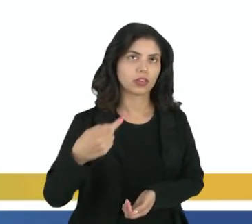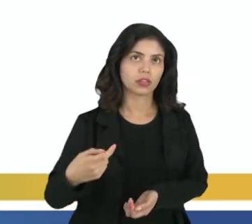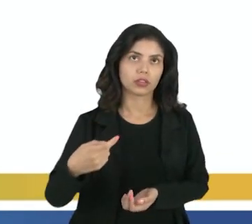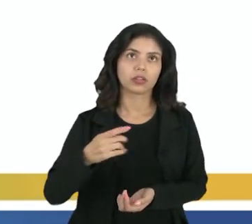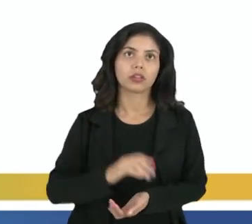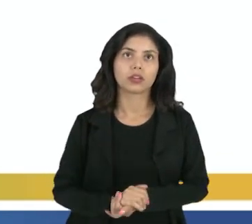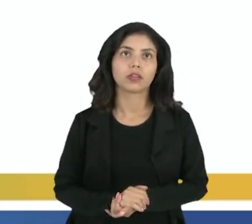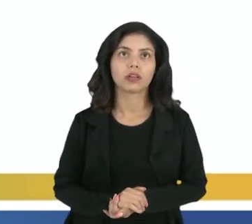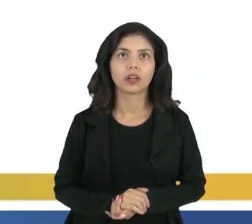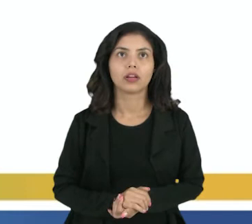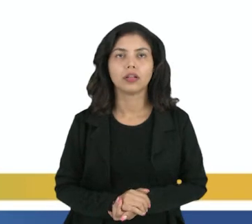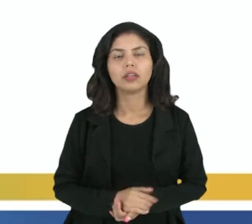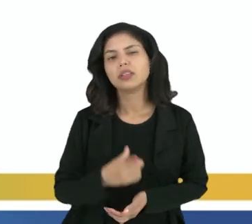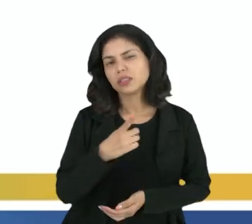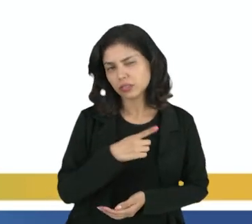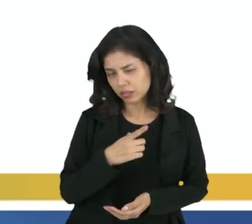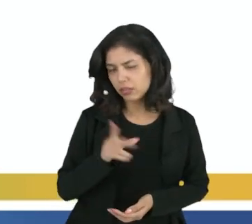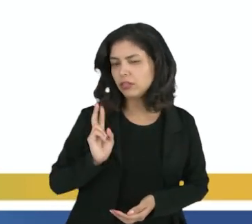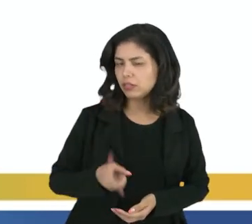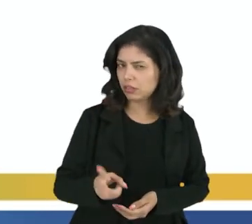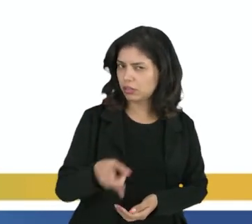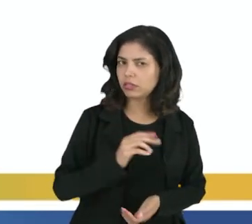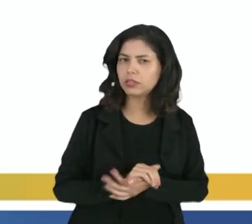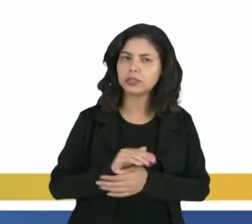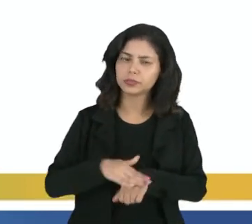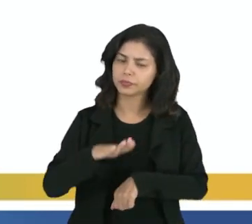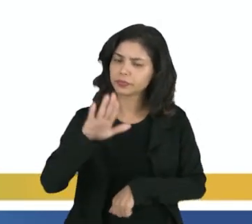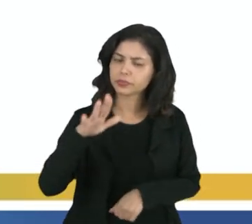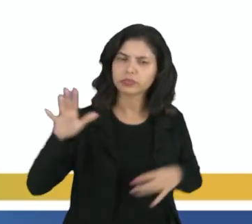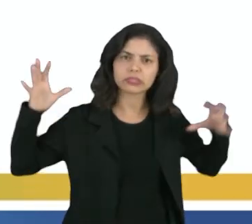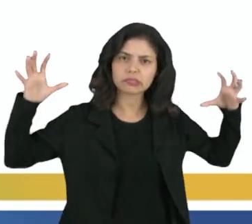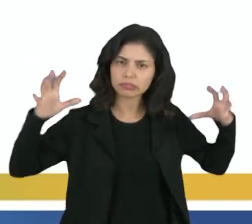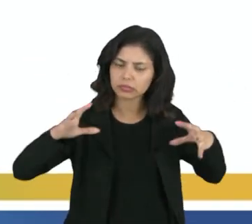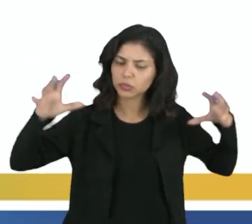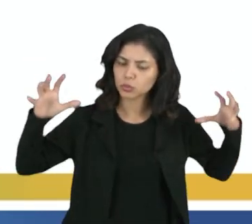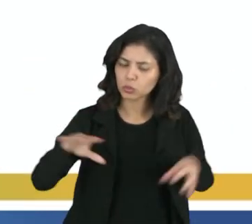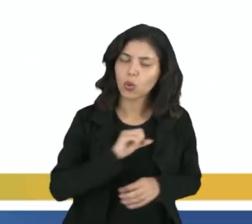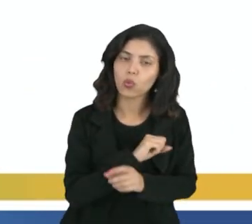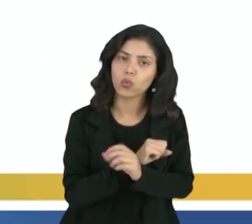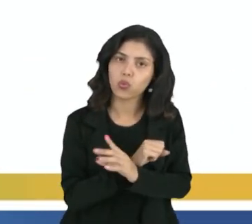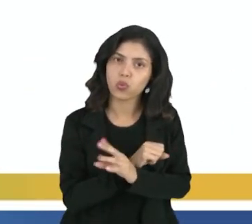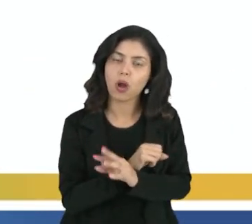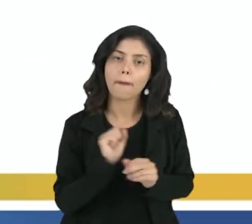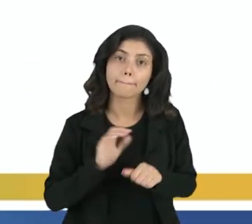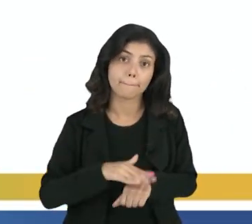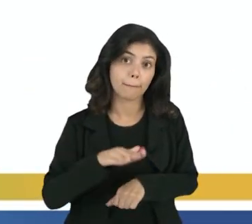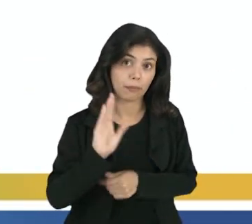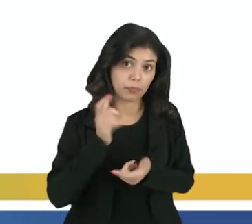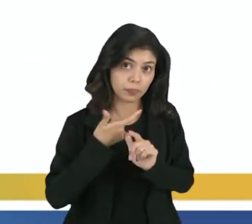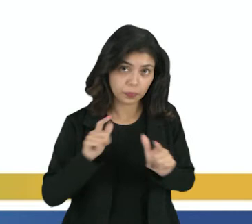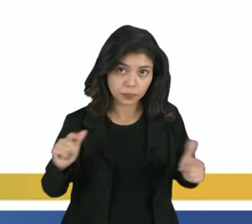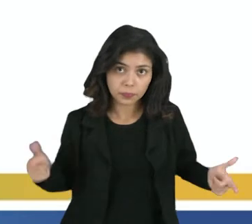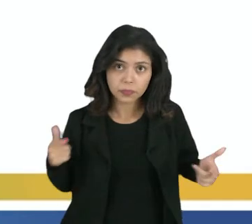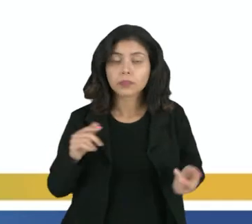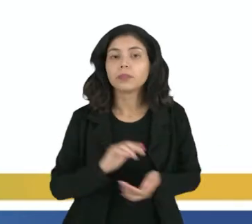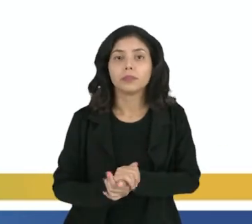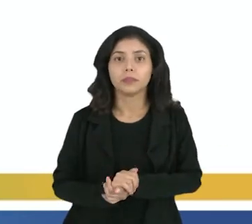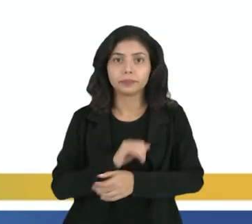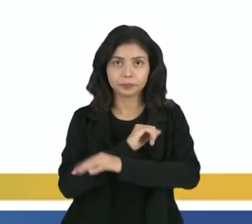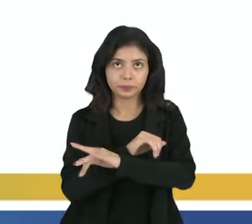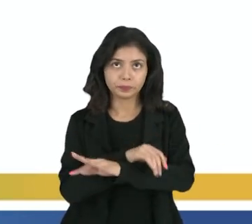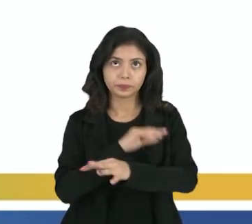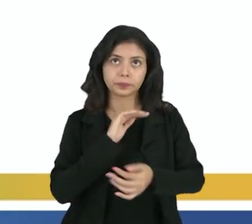de nitrogênio, torna essa chuva mais ácida. Então, aumenta a acidez dessa